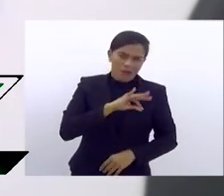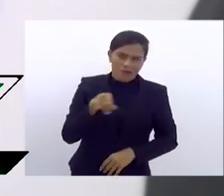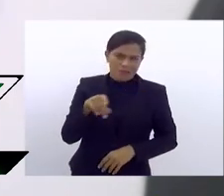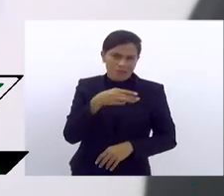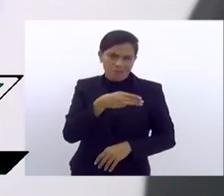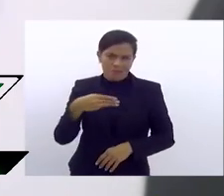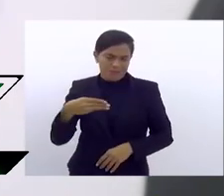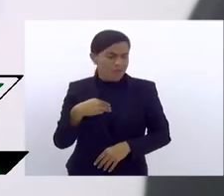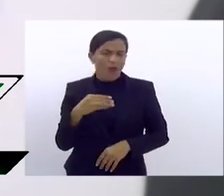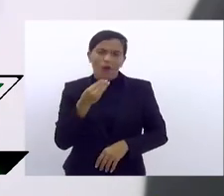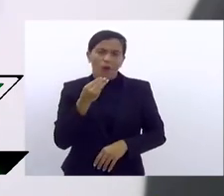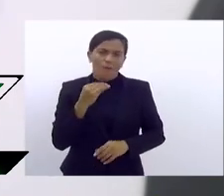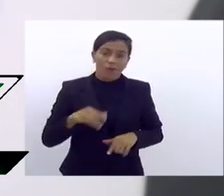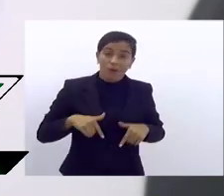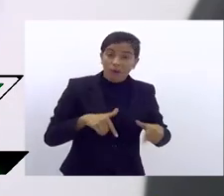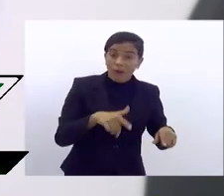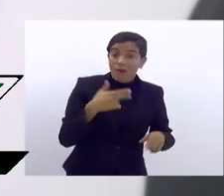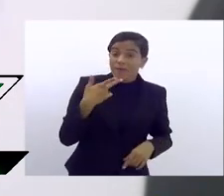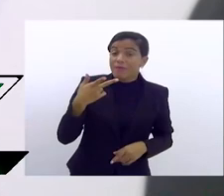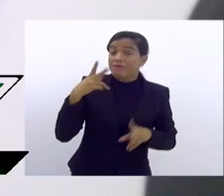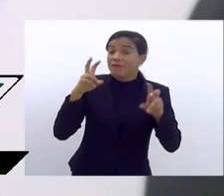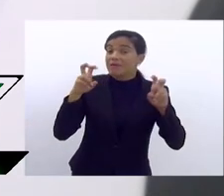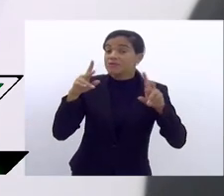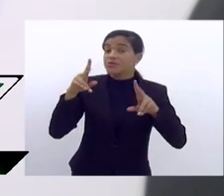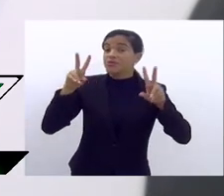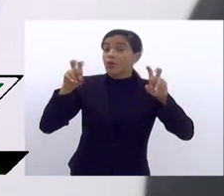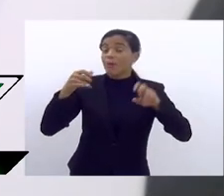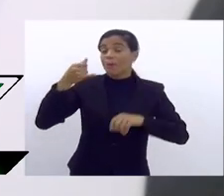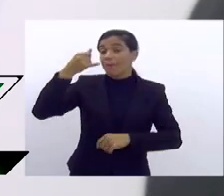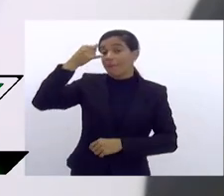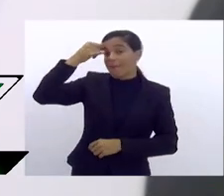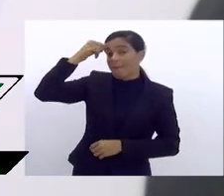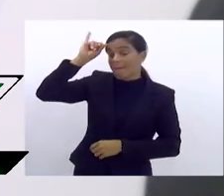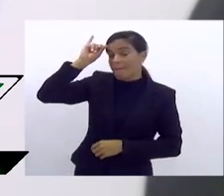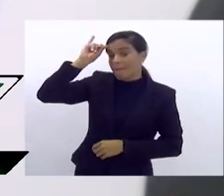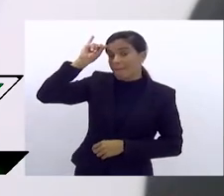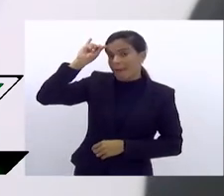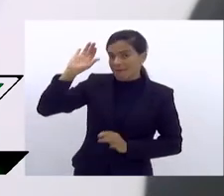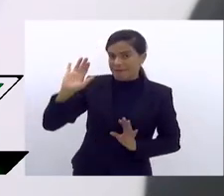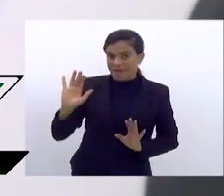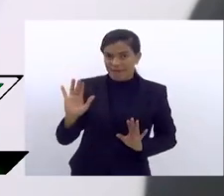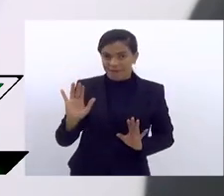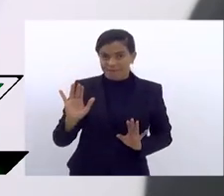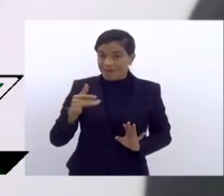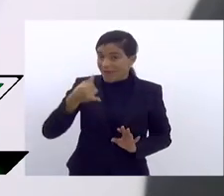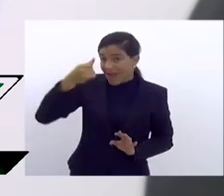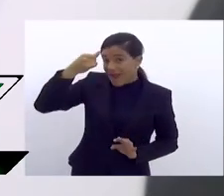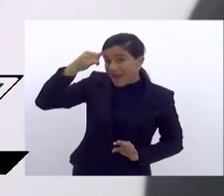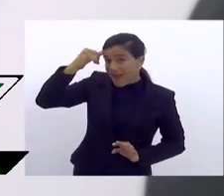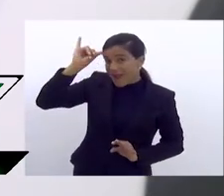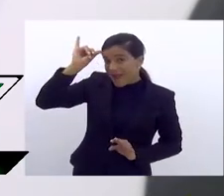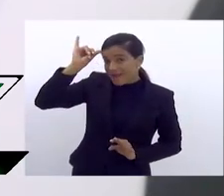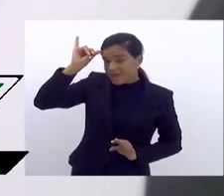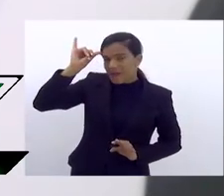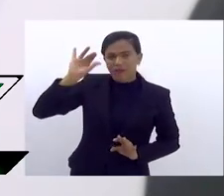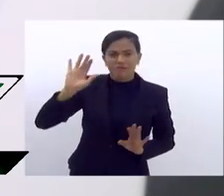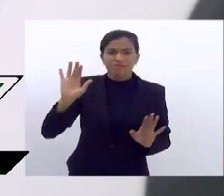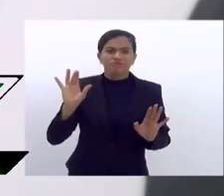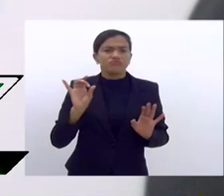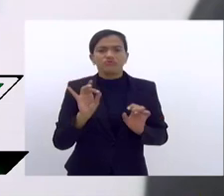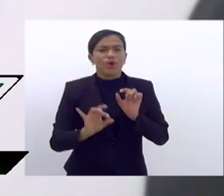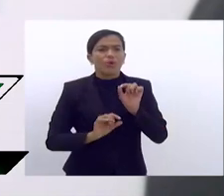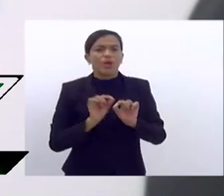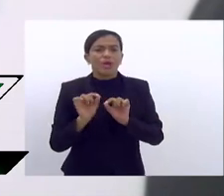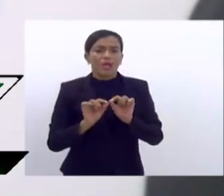do debate de prevenção que é o que a gente precisa e vai continuar debatendo a prevenção ela não passa